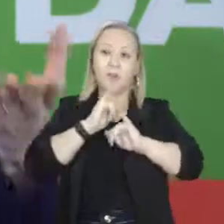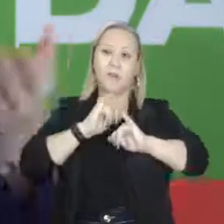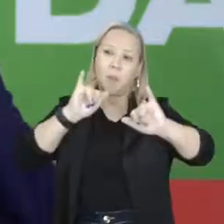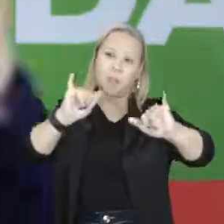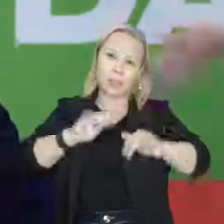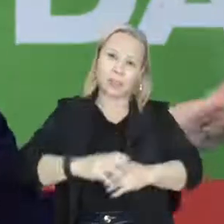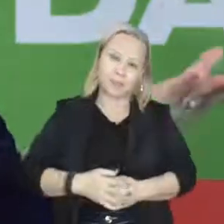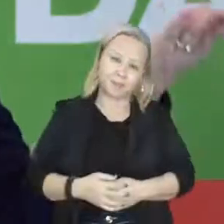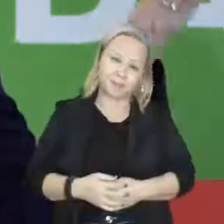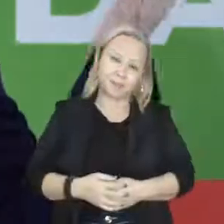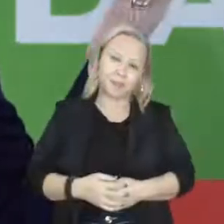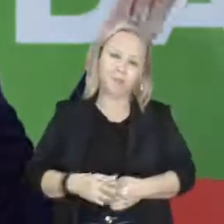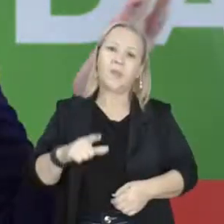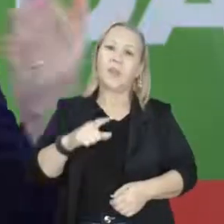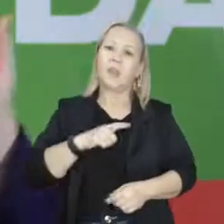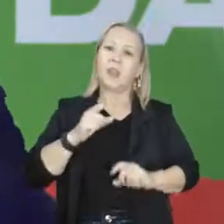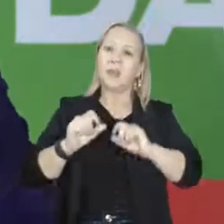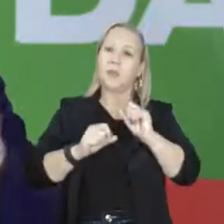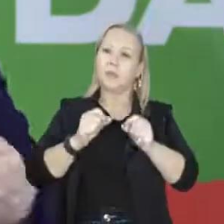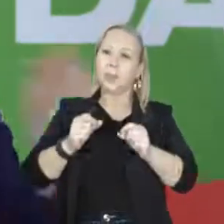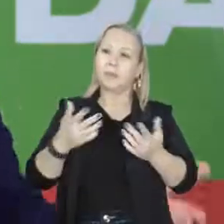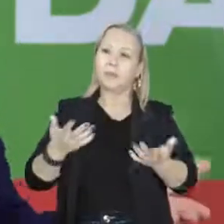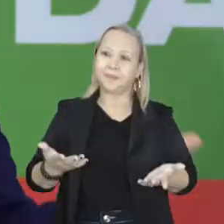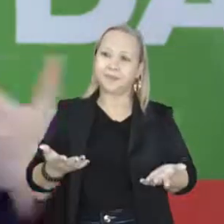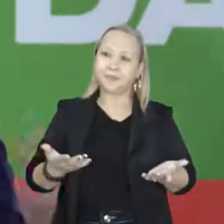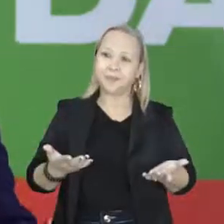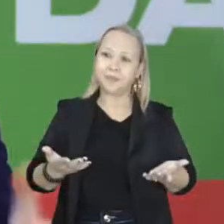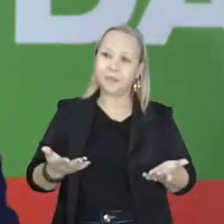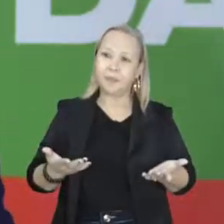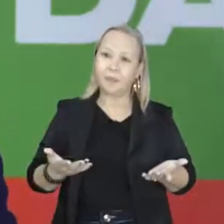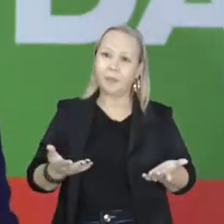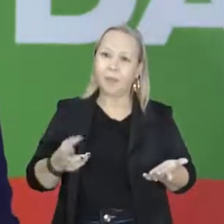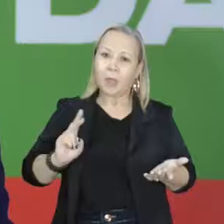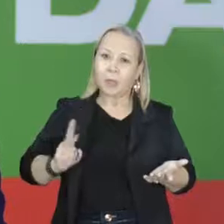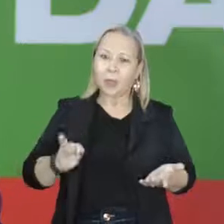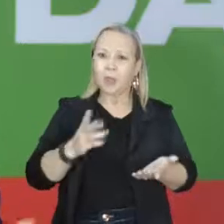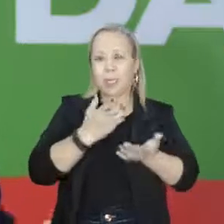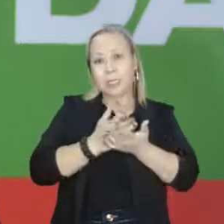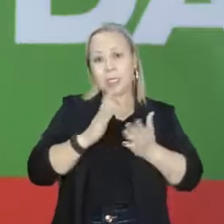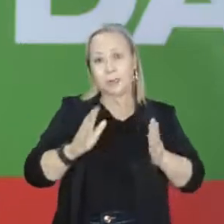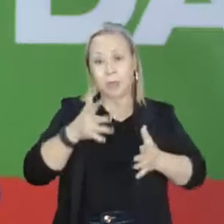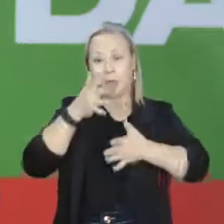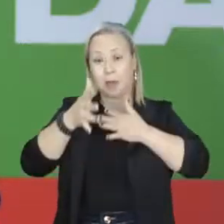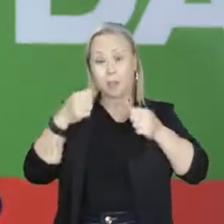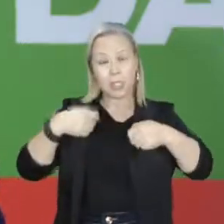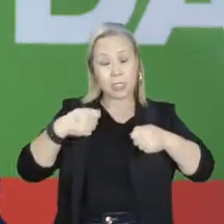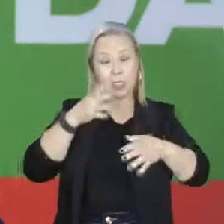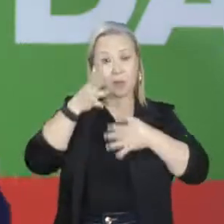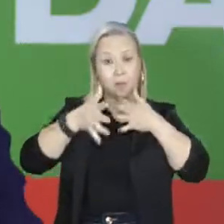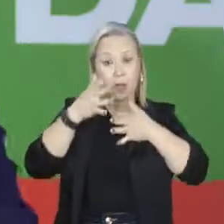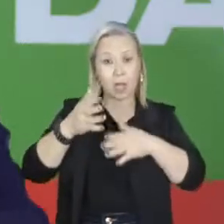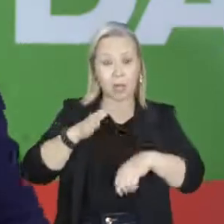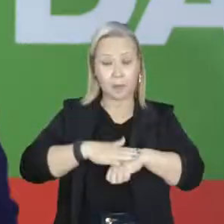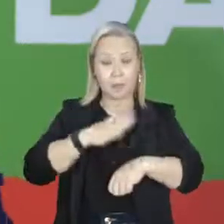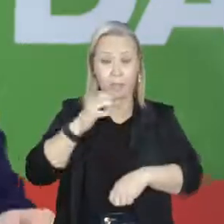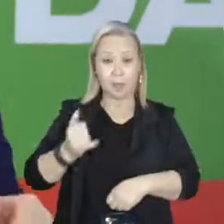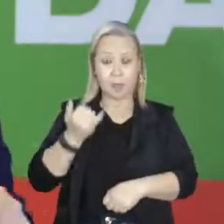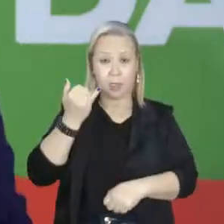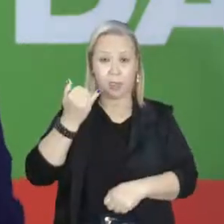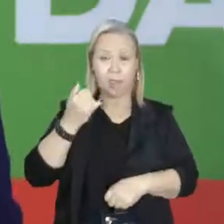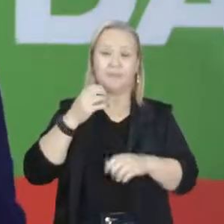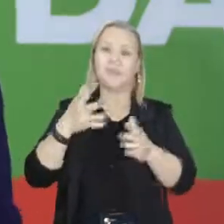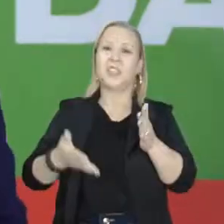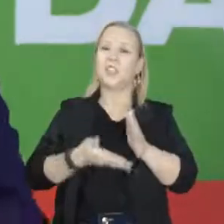tem um, como professora, eu não tenho nunca condições de terminar alguma fala sem falar disso, o corte da educação na parte de